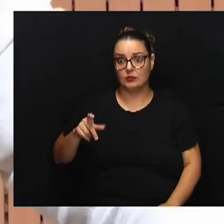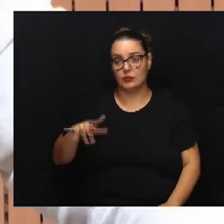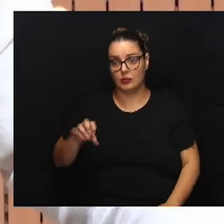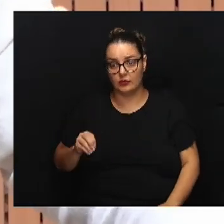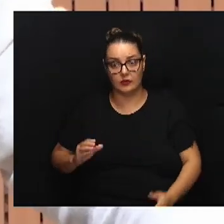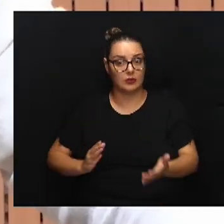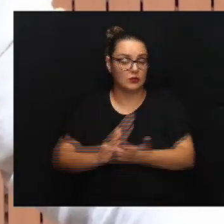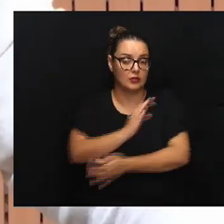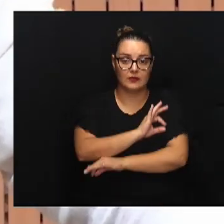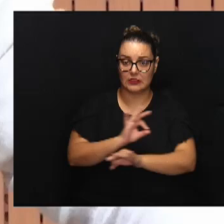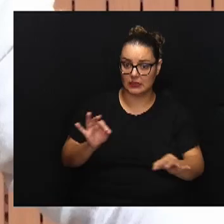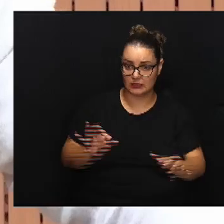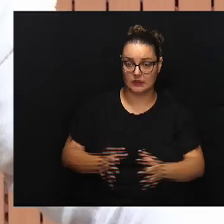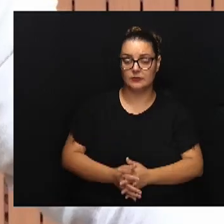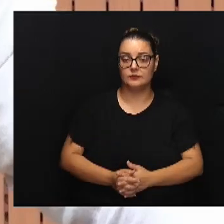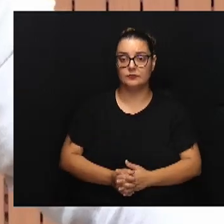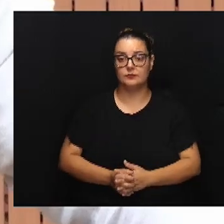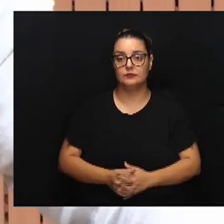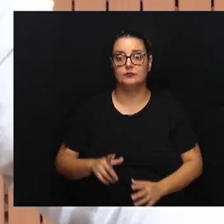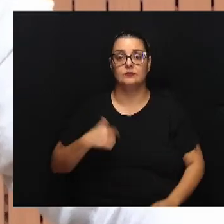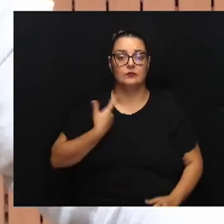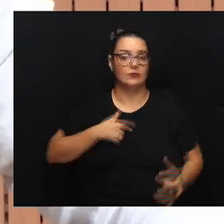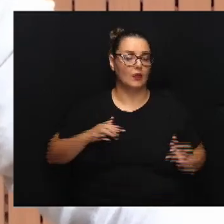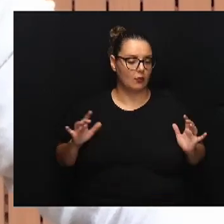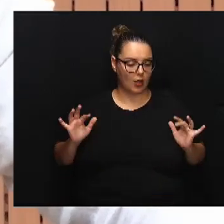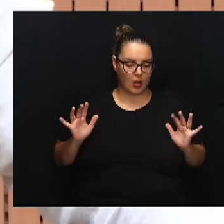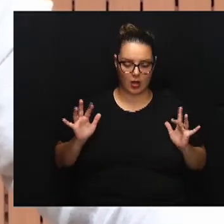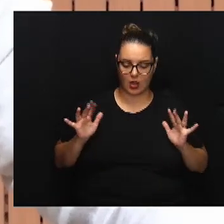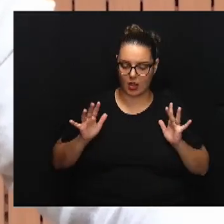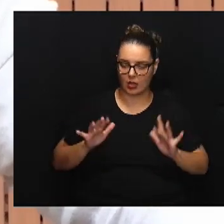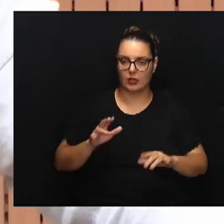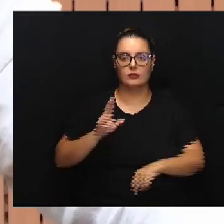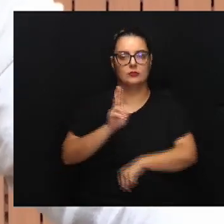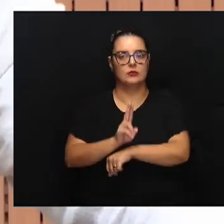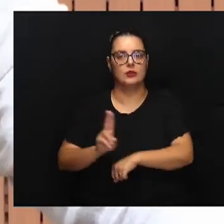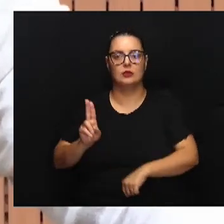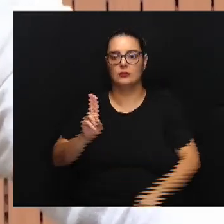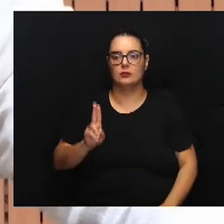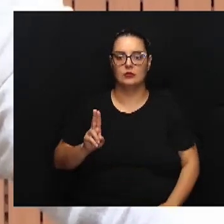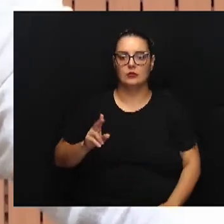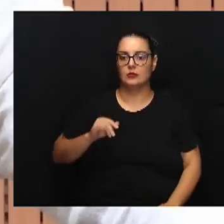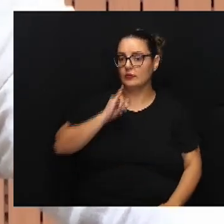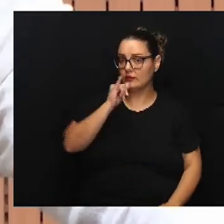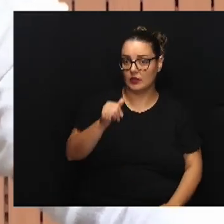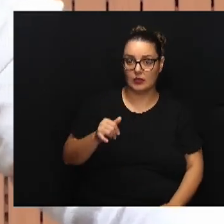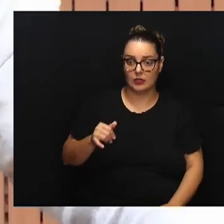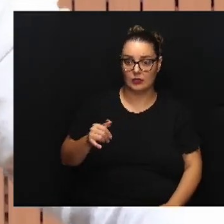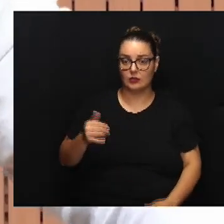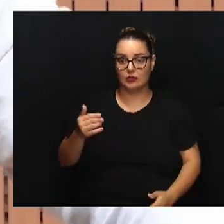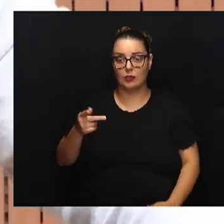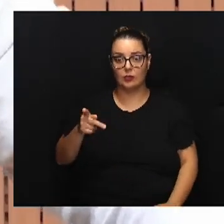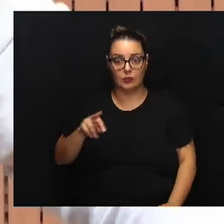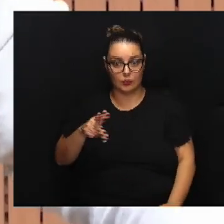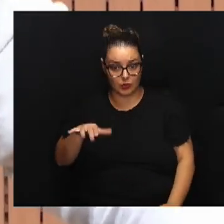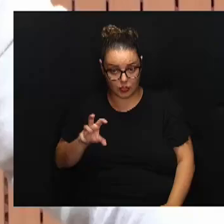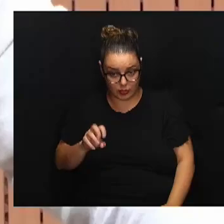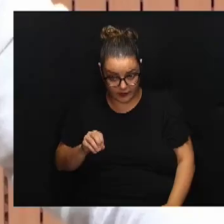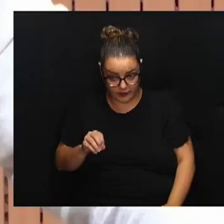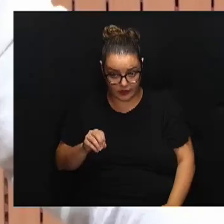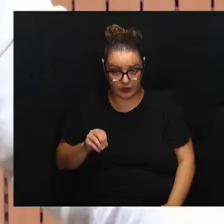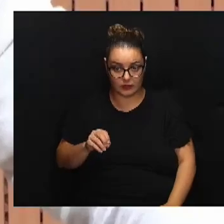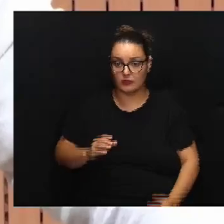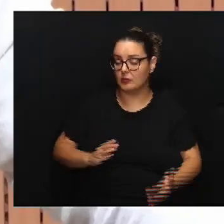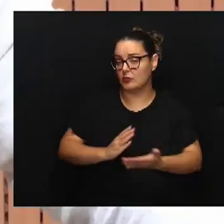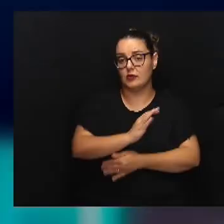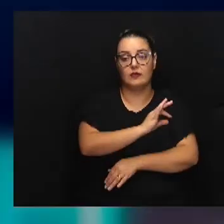nada. Nós íamos para as ruas, para as universidades, dizer que o provão não prova nada. Era o provão, nós éramos contra.